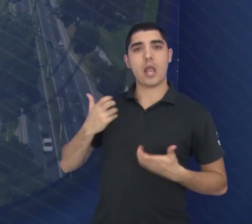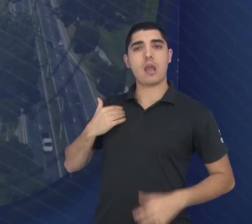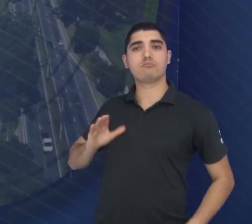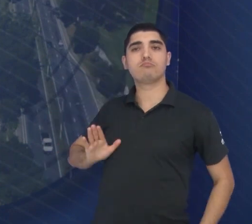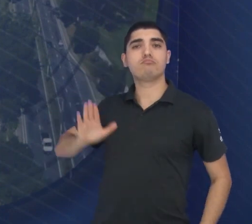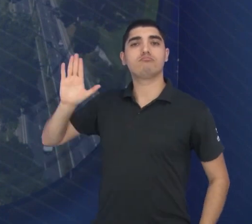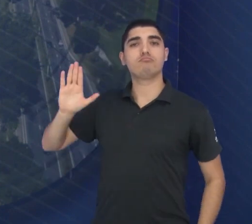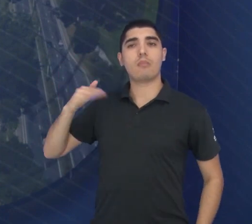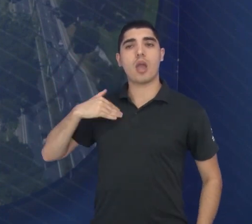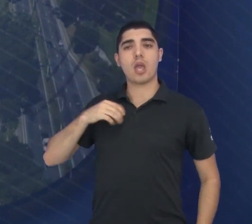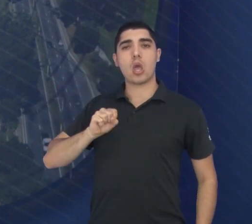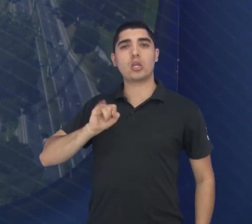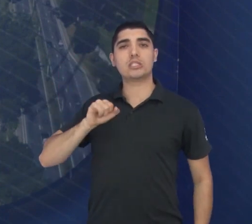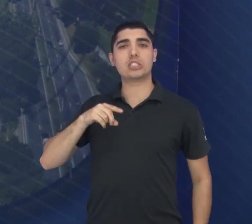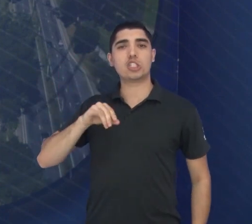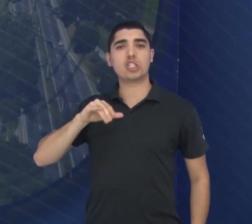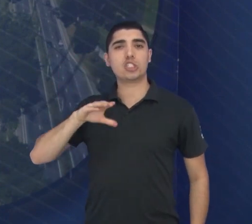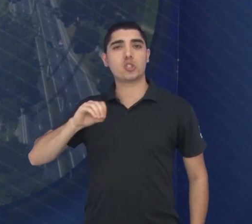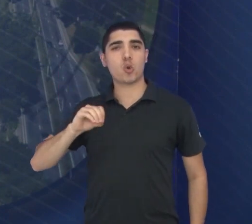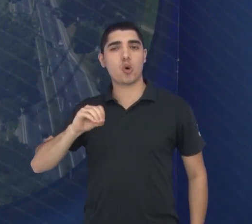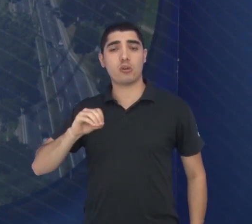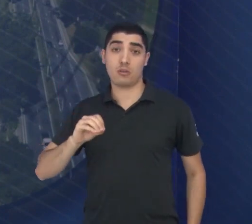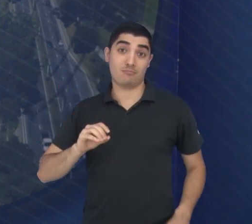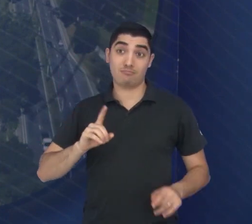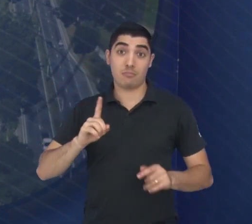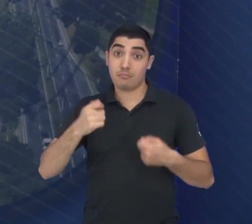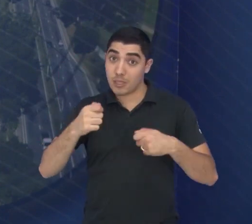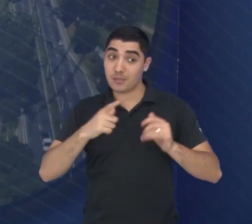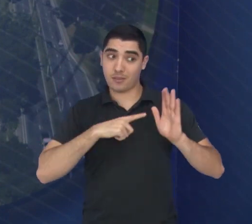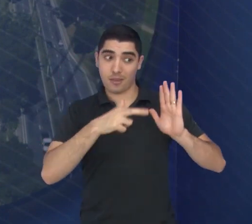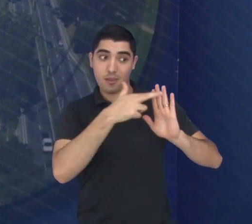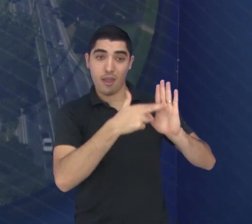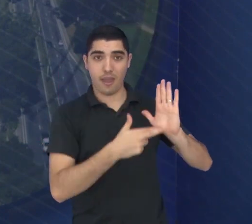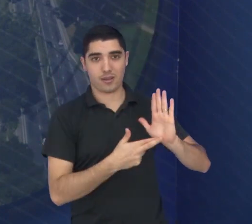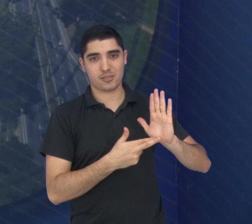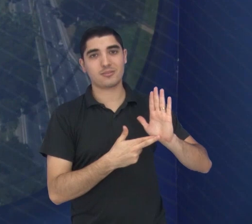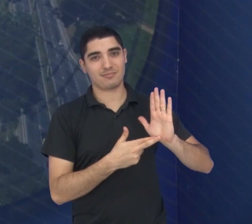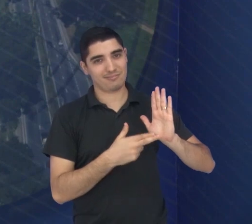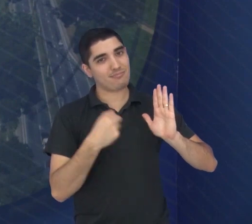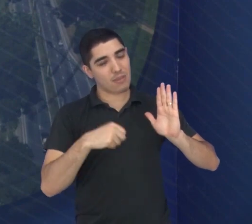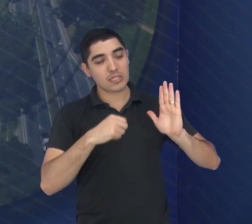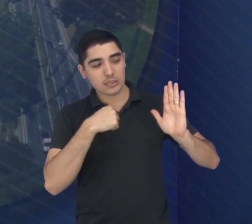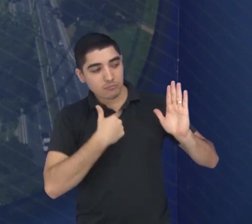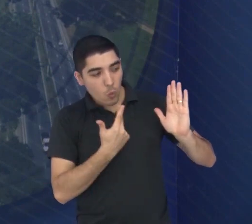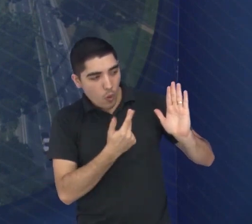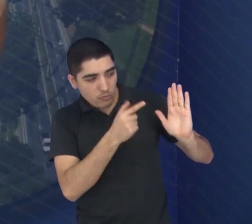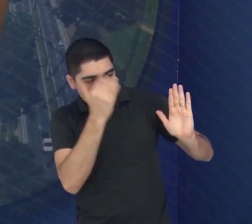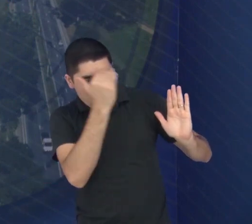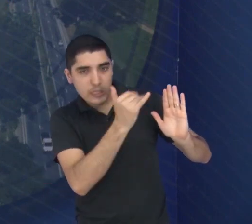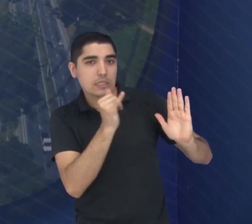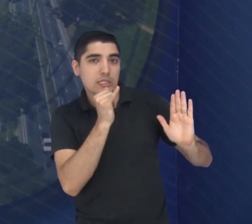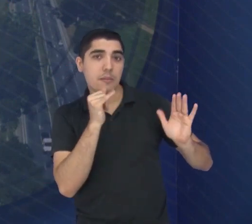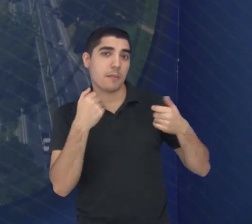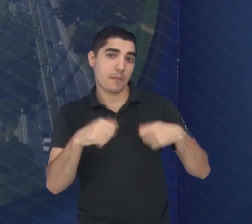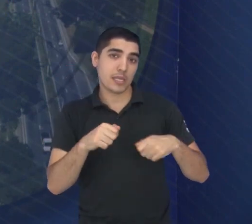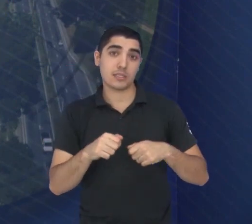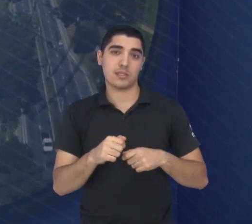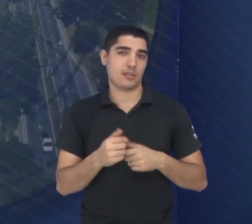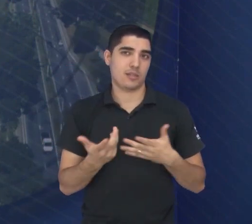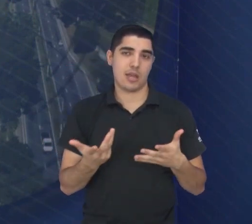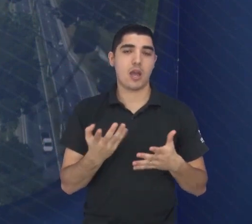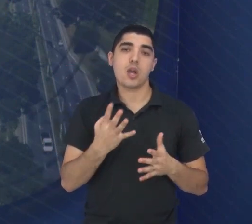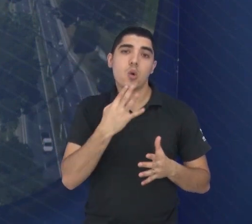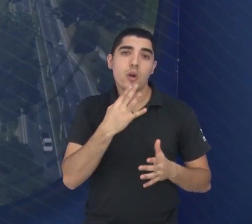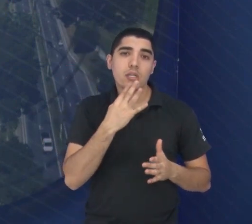Não é simplesmente isso, precisa ter uns pré-requisitos. No caso de alguma formação mesmo, que você falou, tem que ser 360